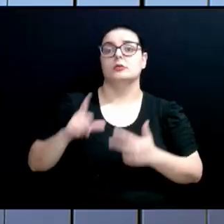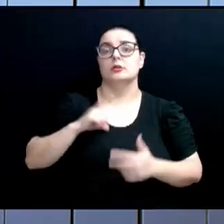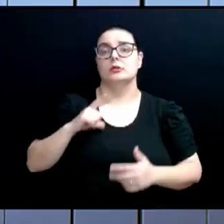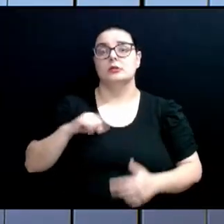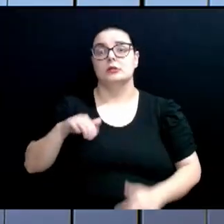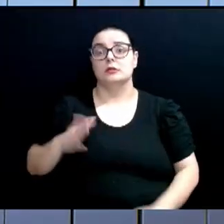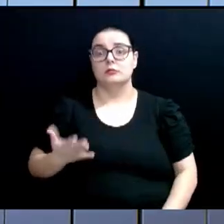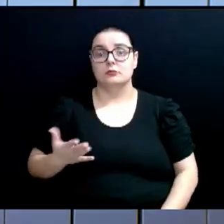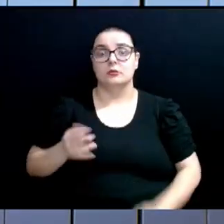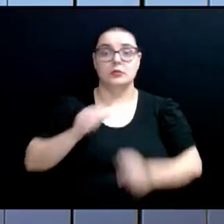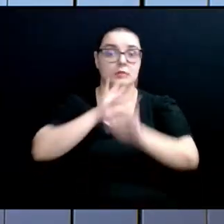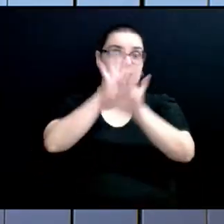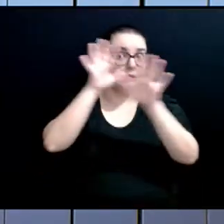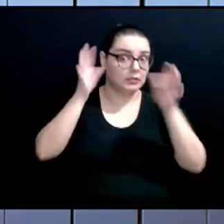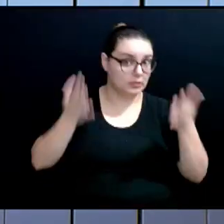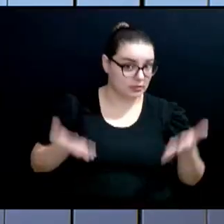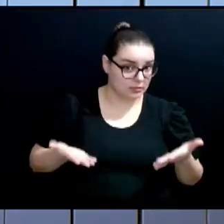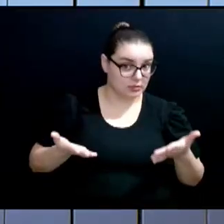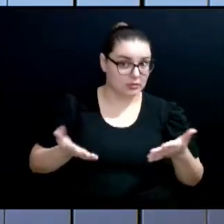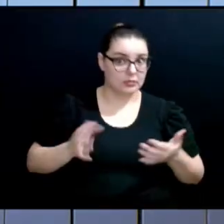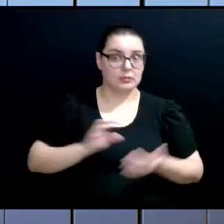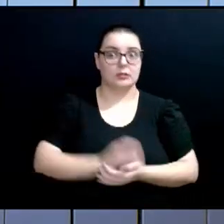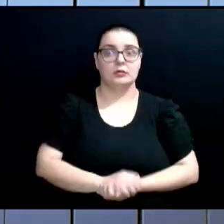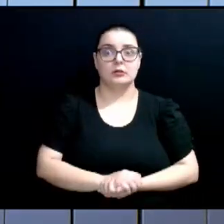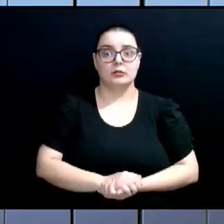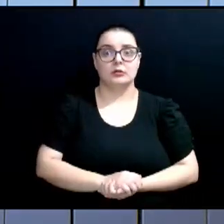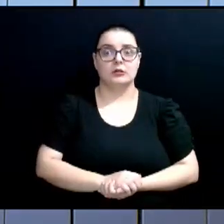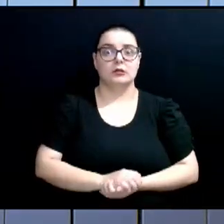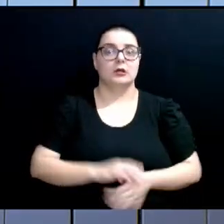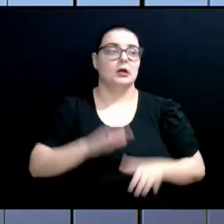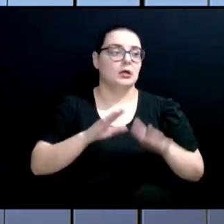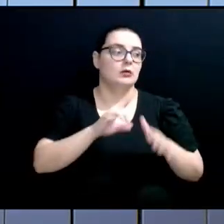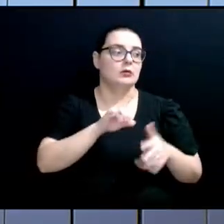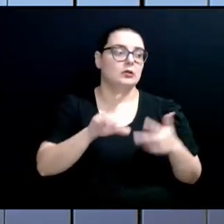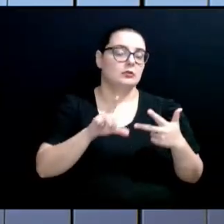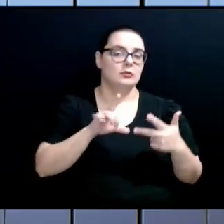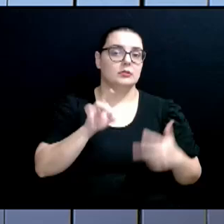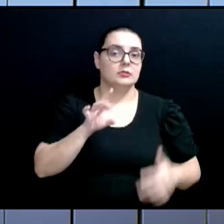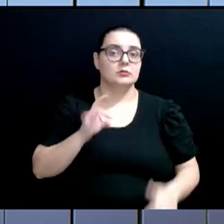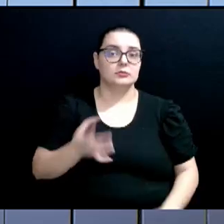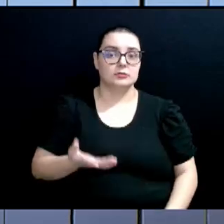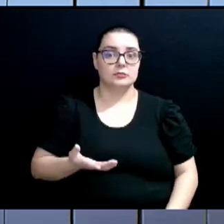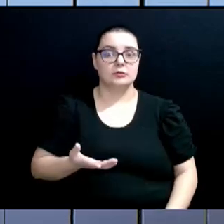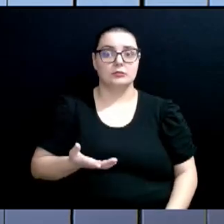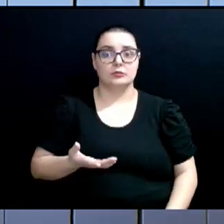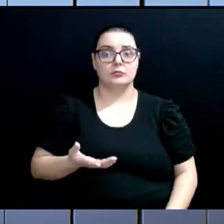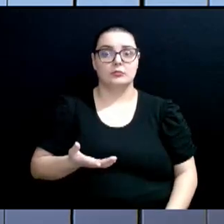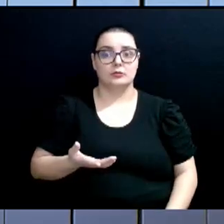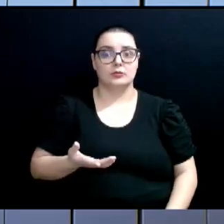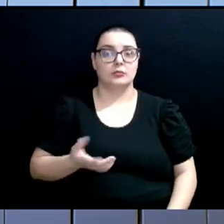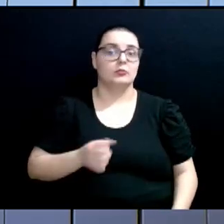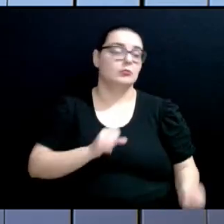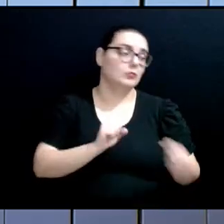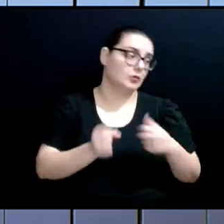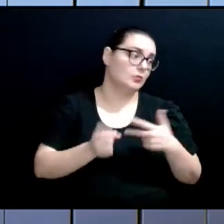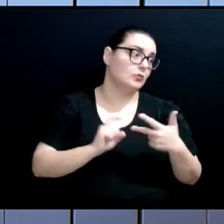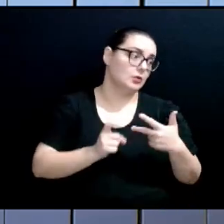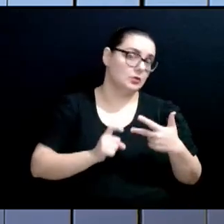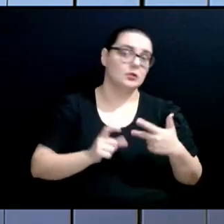clareza, né? Eu talvez nem tanto ao legislativo apenas, mas porque o Poder Executivo também tem poder